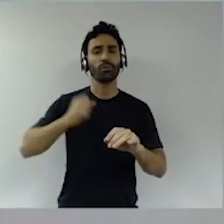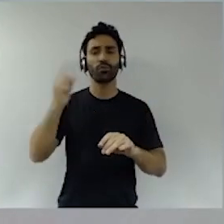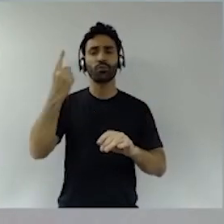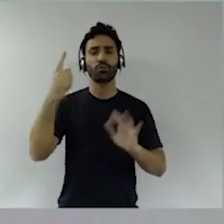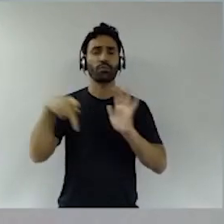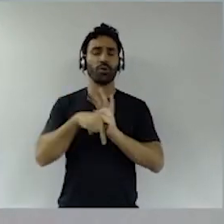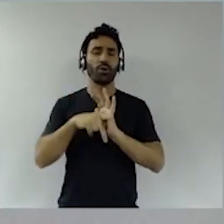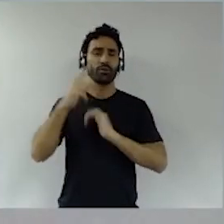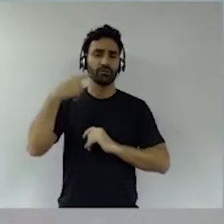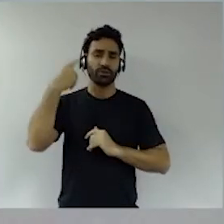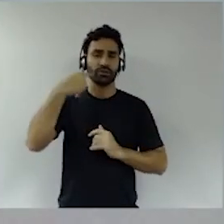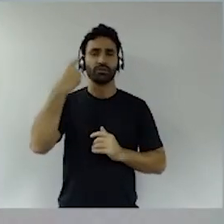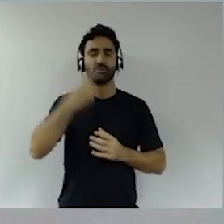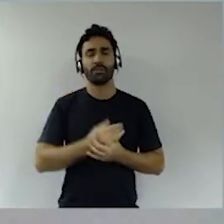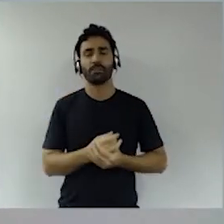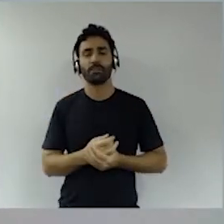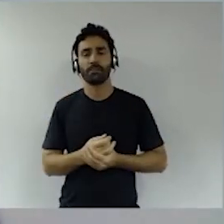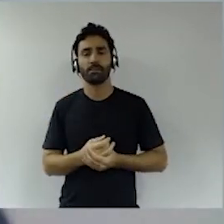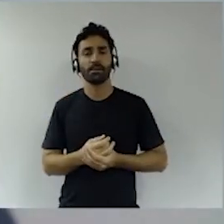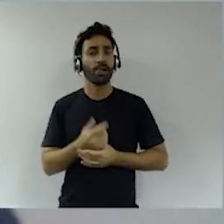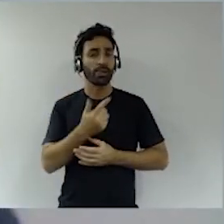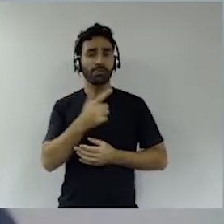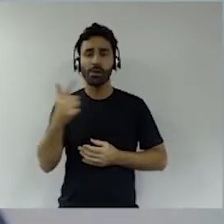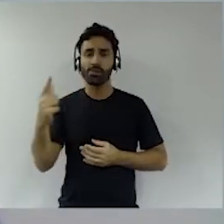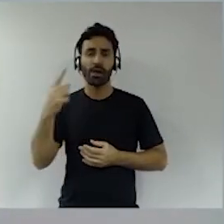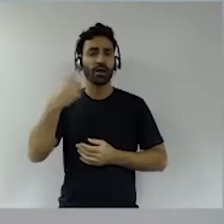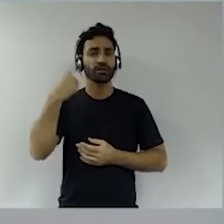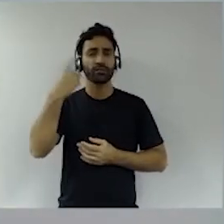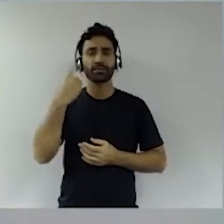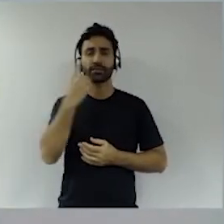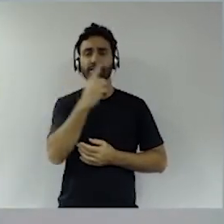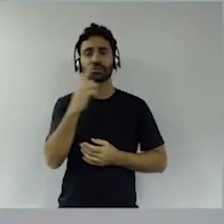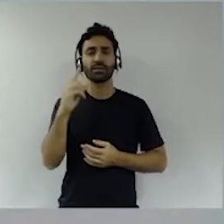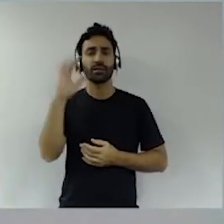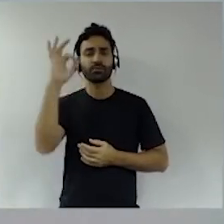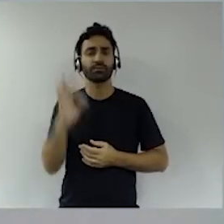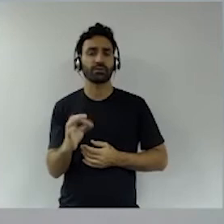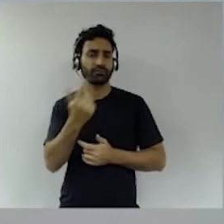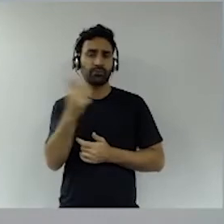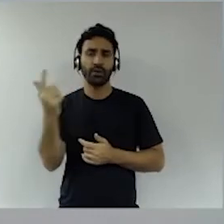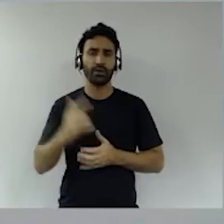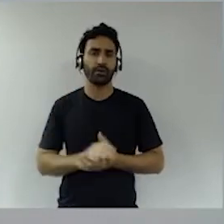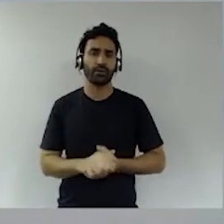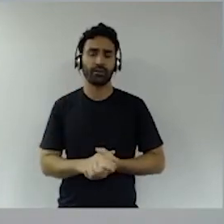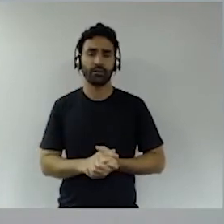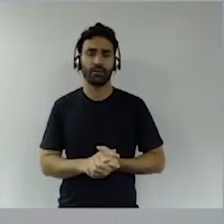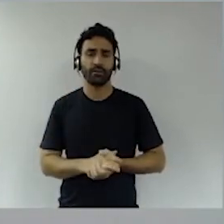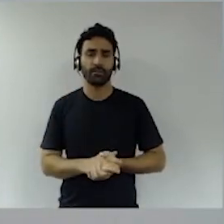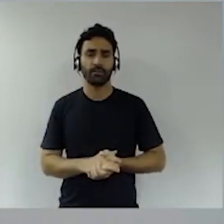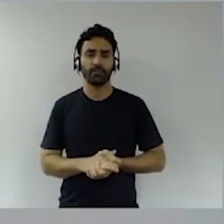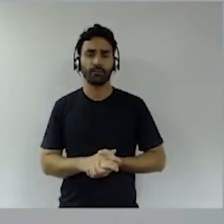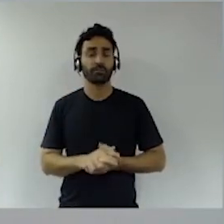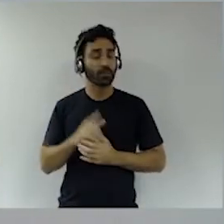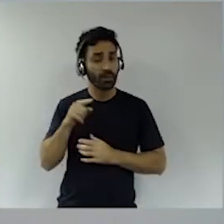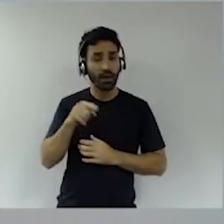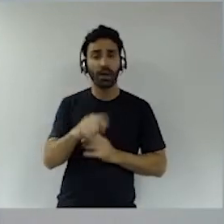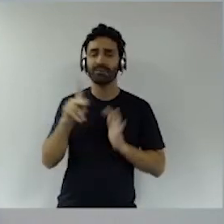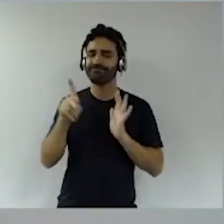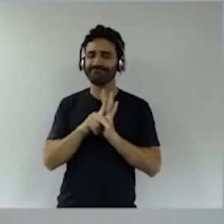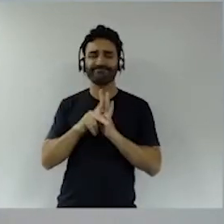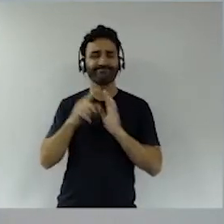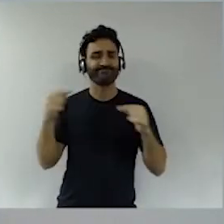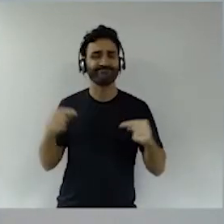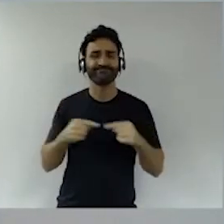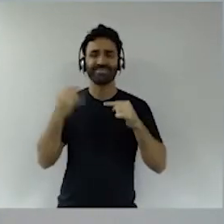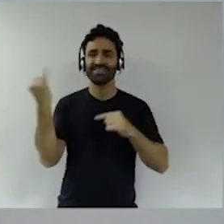advocacia. Não há advocacia plena sem democracia plena. Esse é um pressuposto